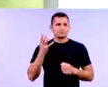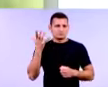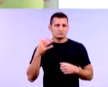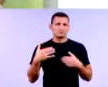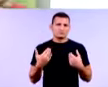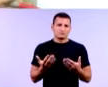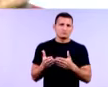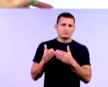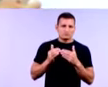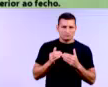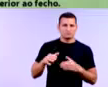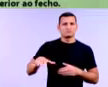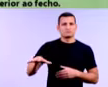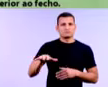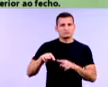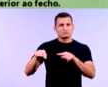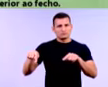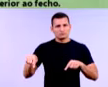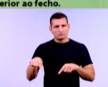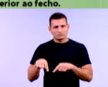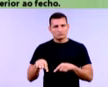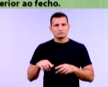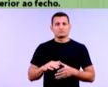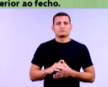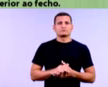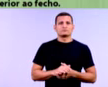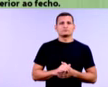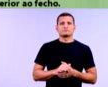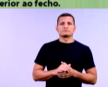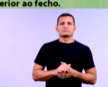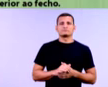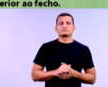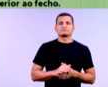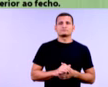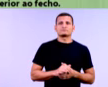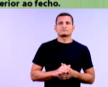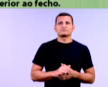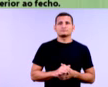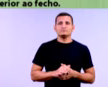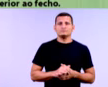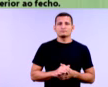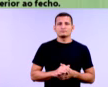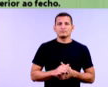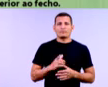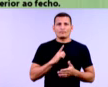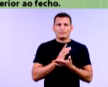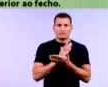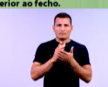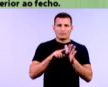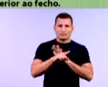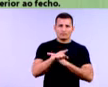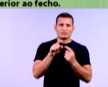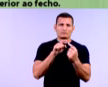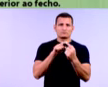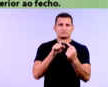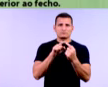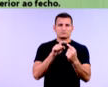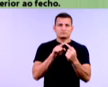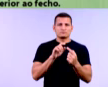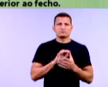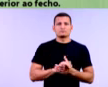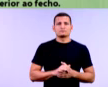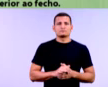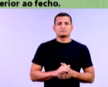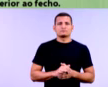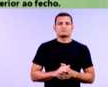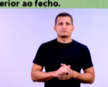Então, é um requerimento. Ok? Mais alguma pergunta? Nós temos algumas perguntas sobre concordância, mas a gente vai